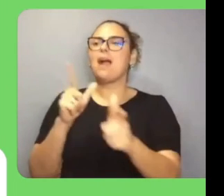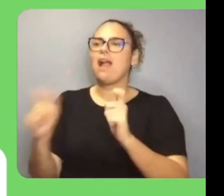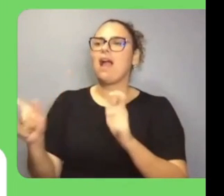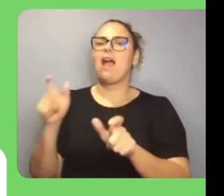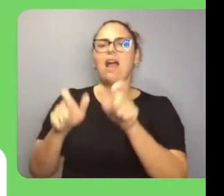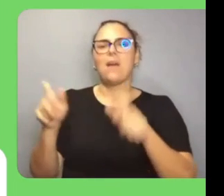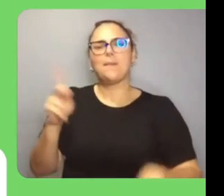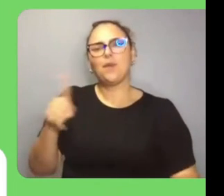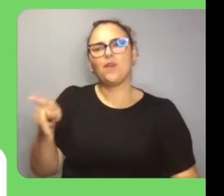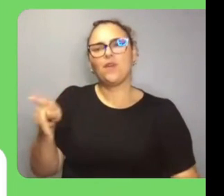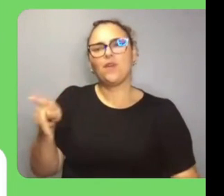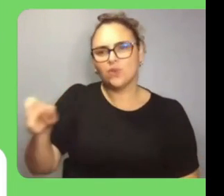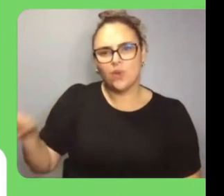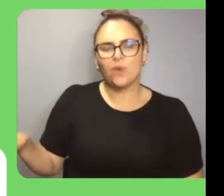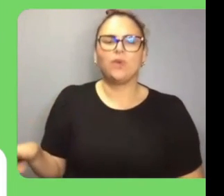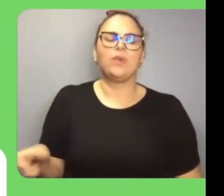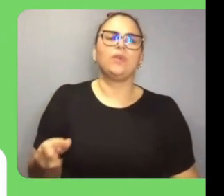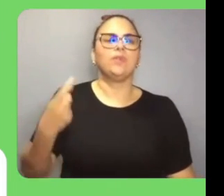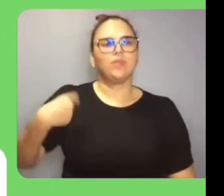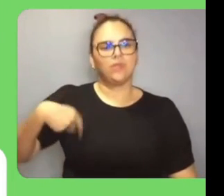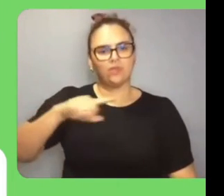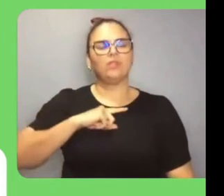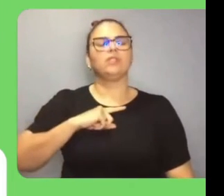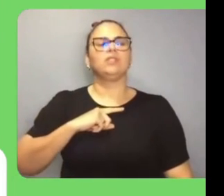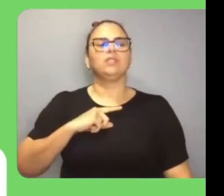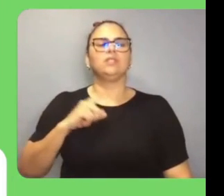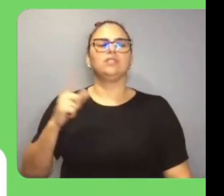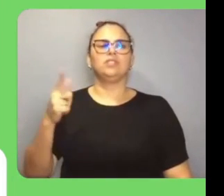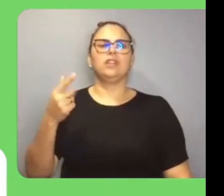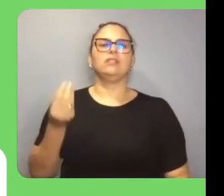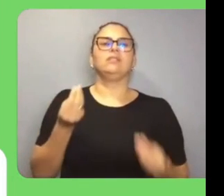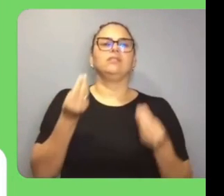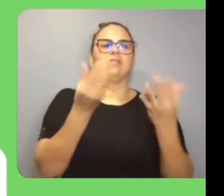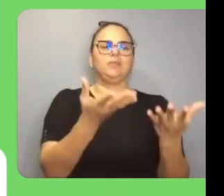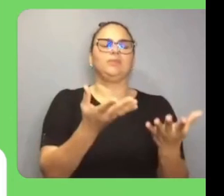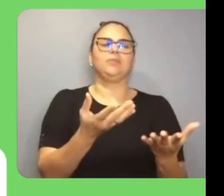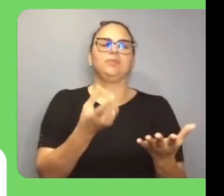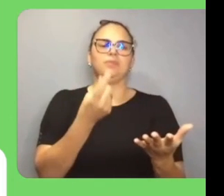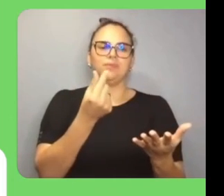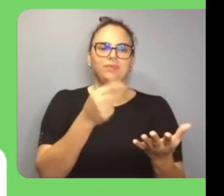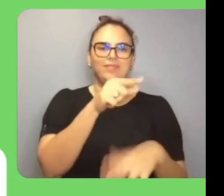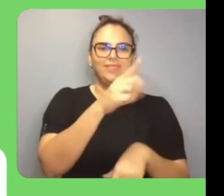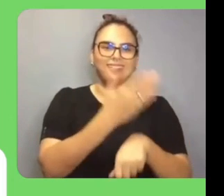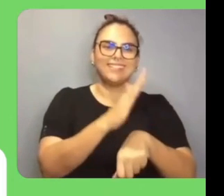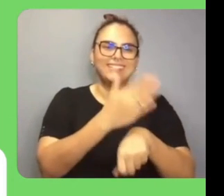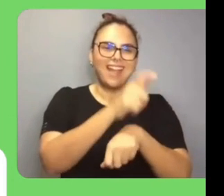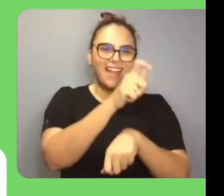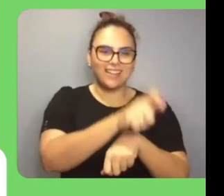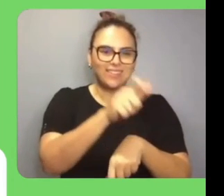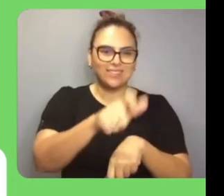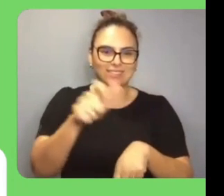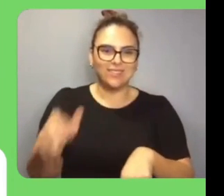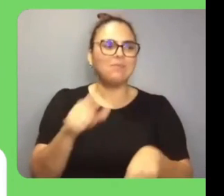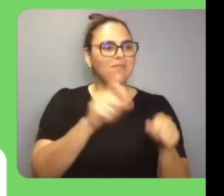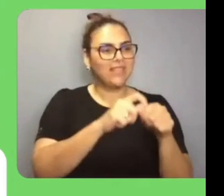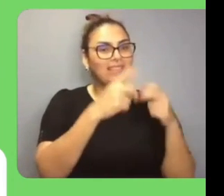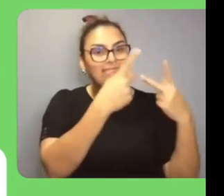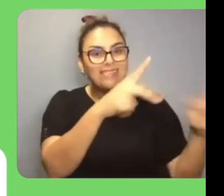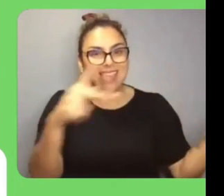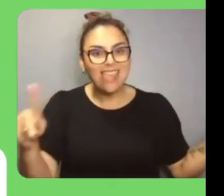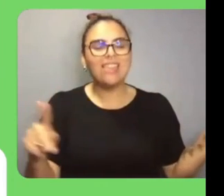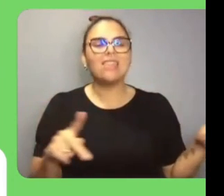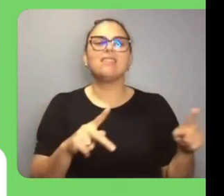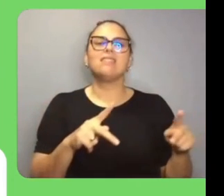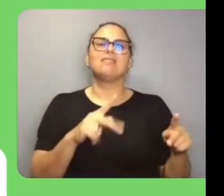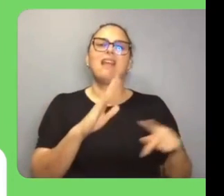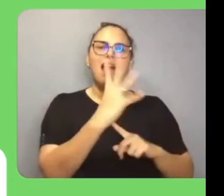Tipo, a gente deu dinheiro para os alunos, para os residentes produzir a obra. Eu falo assim, cara, faz